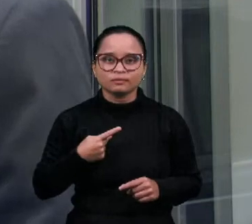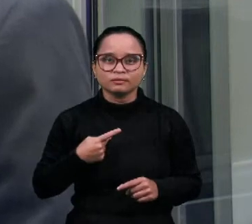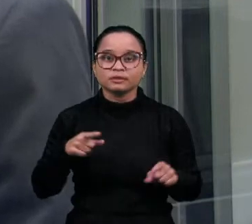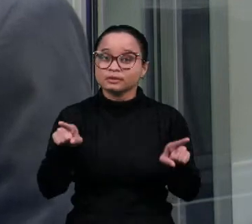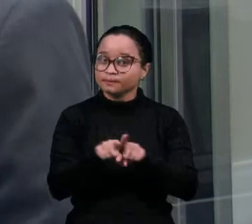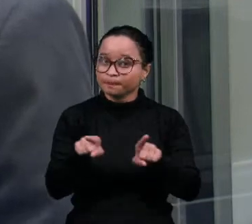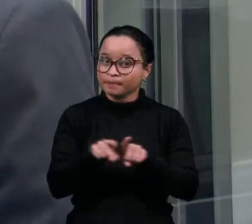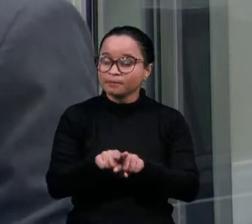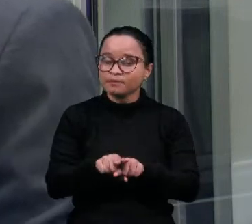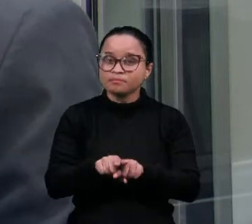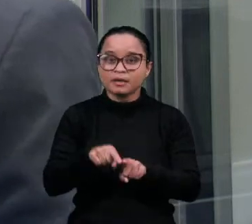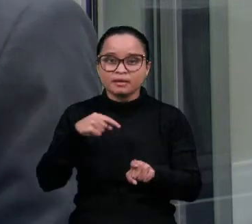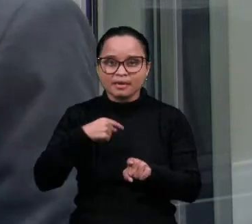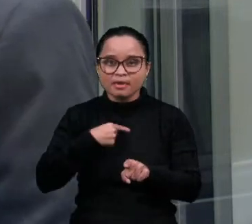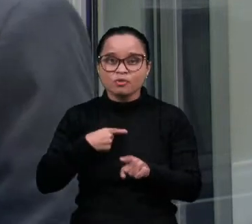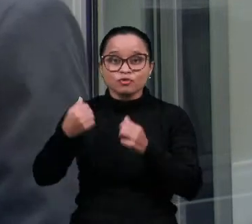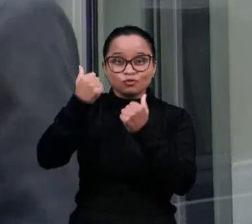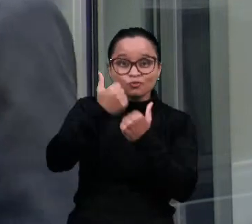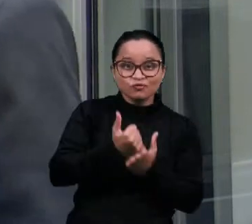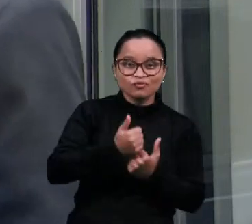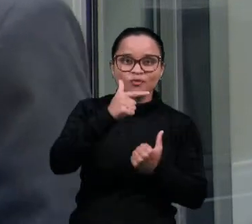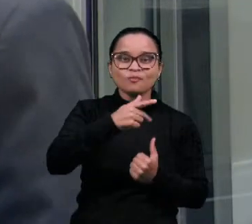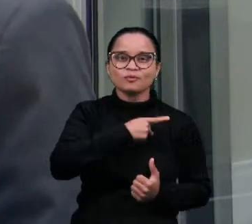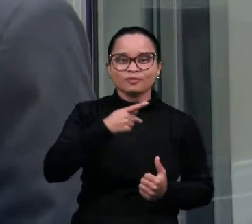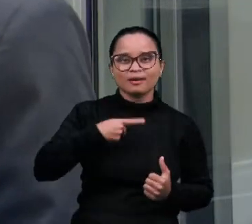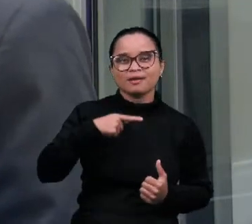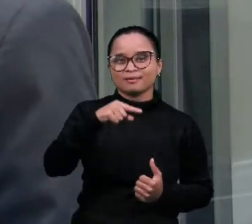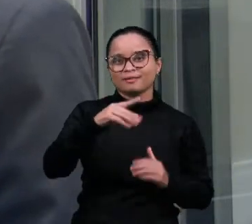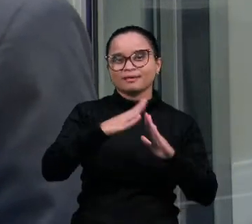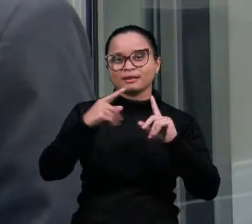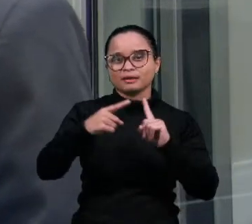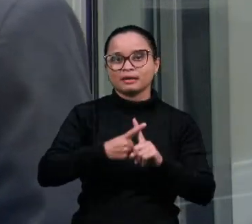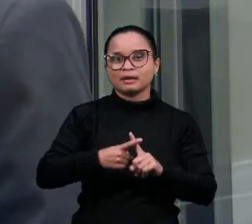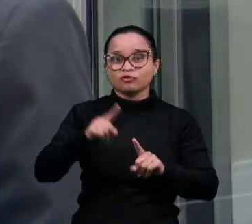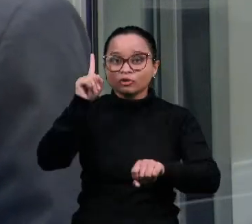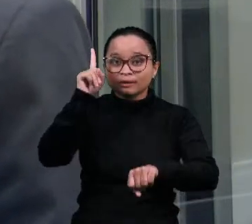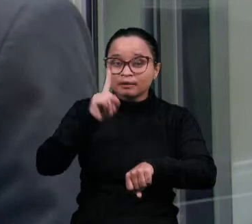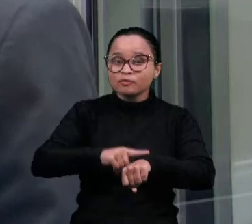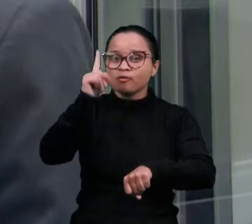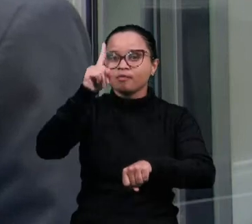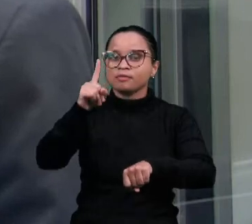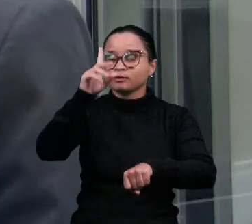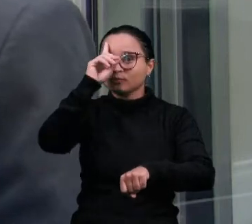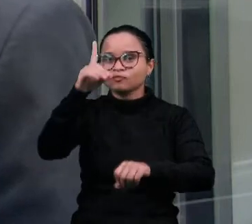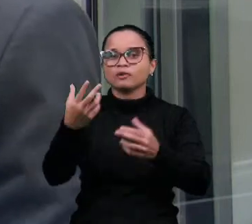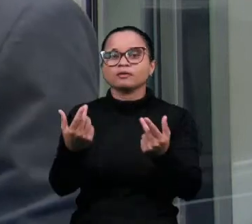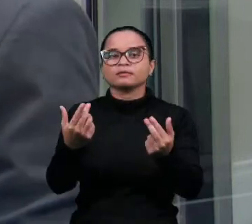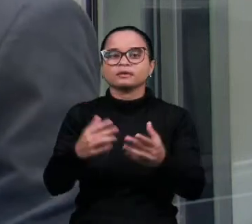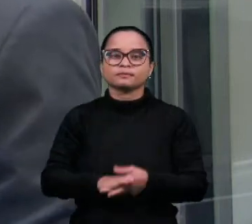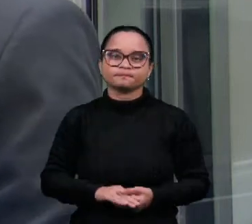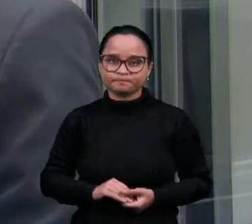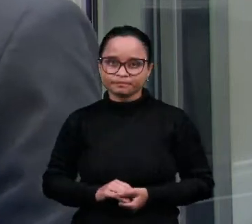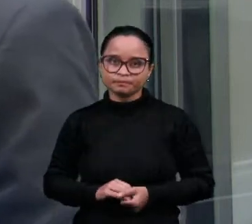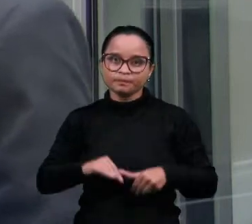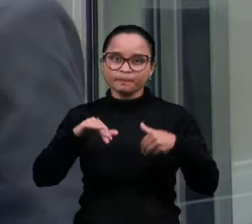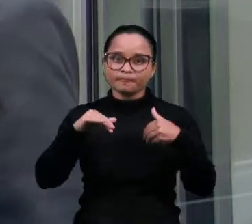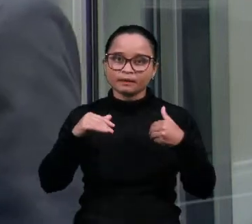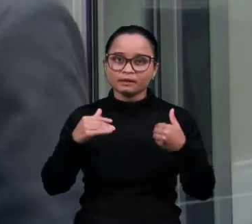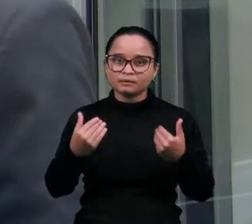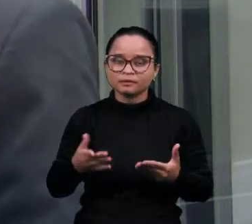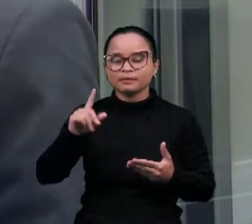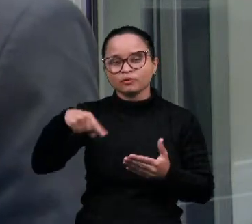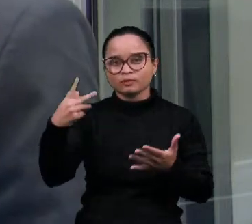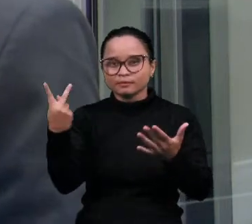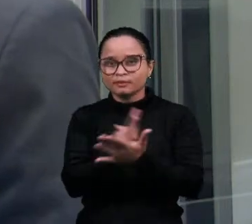igreja logo de imediato, no mesmo dia. Mas quando isso aconteceu, eu recebi depois os